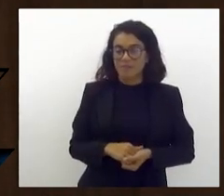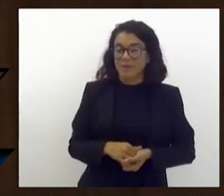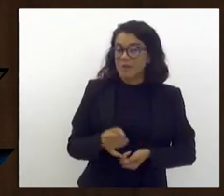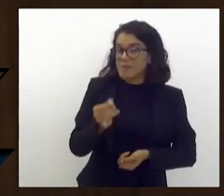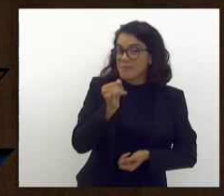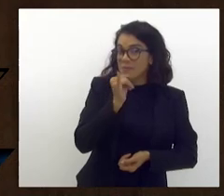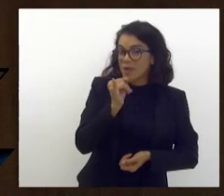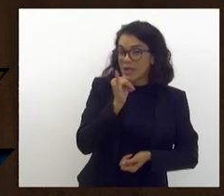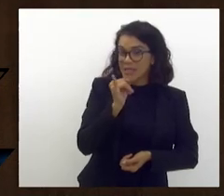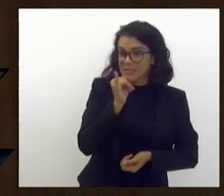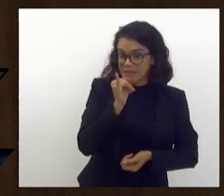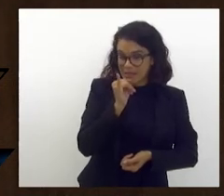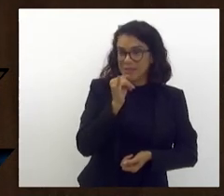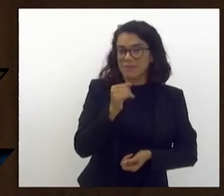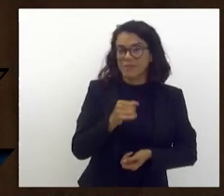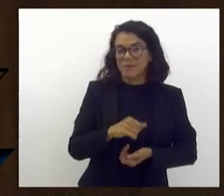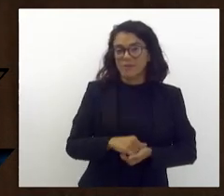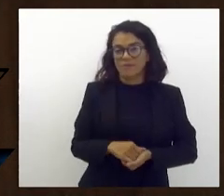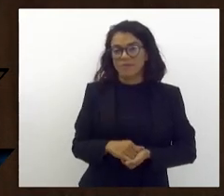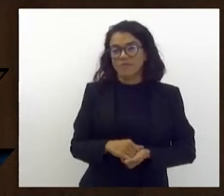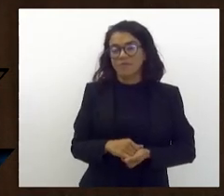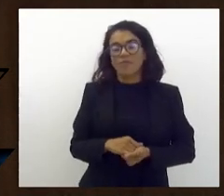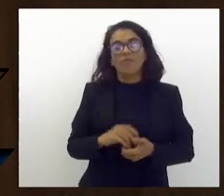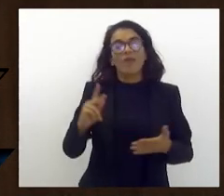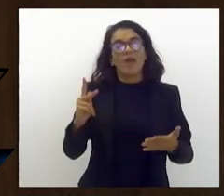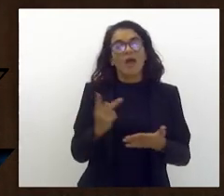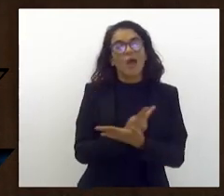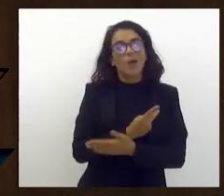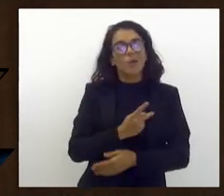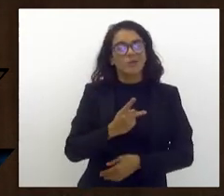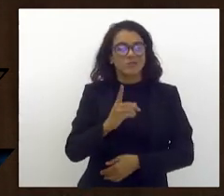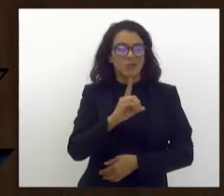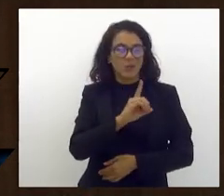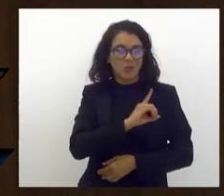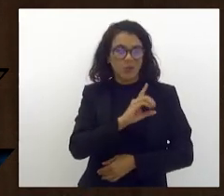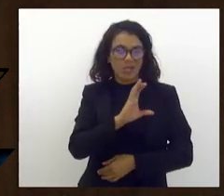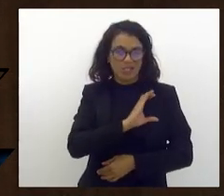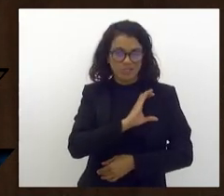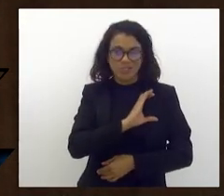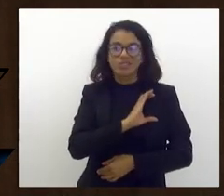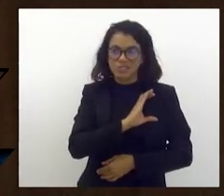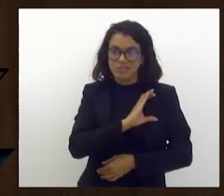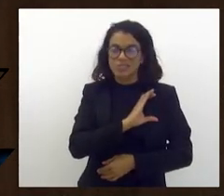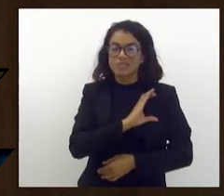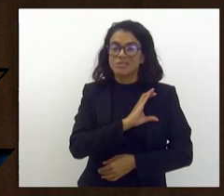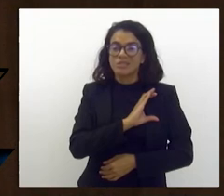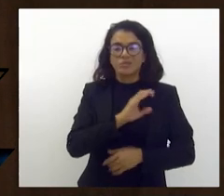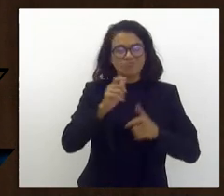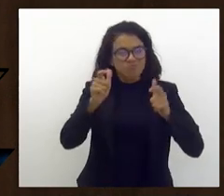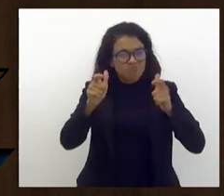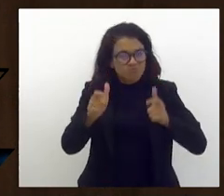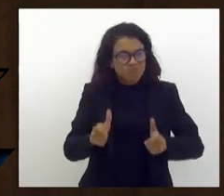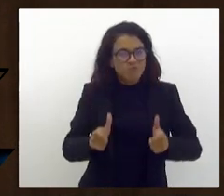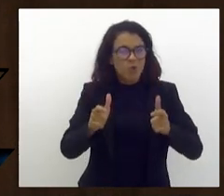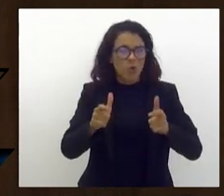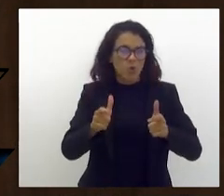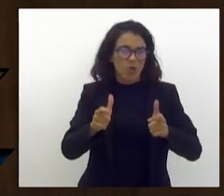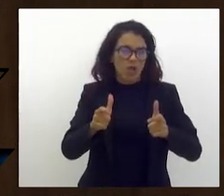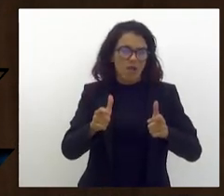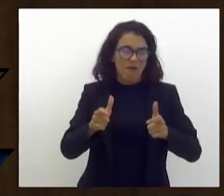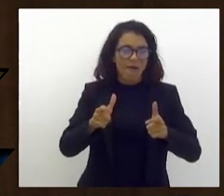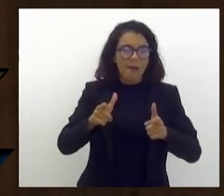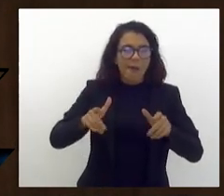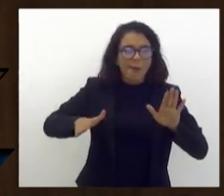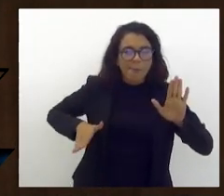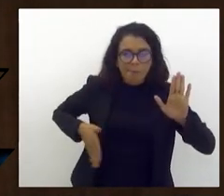Exemplo que eu vou dar para Vossa Excelência, fato ocorrido em Duque de Caxias, onde miliantes